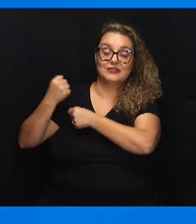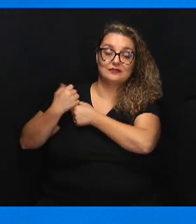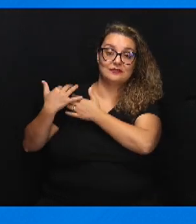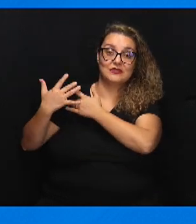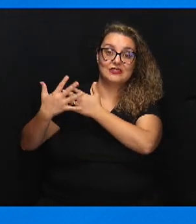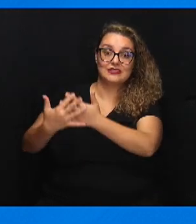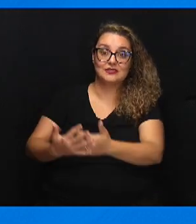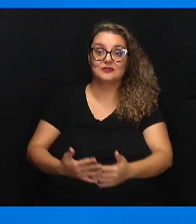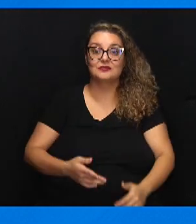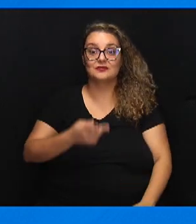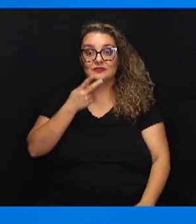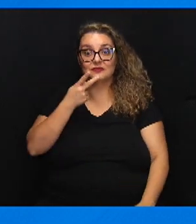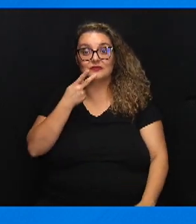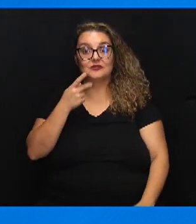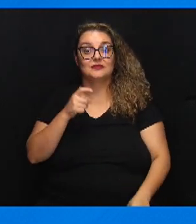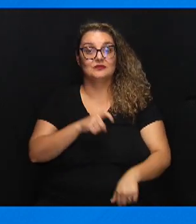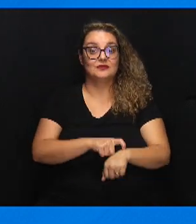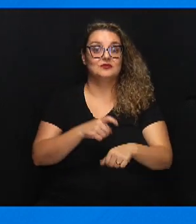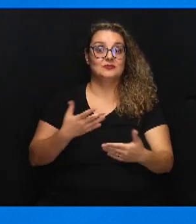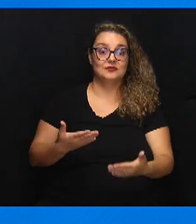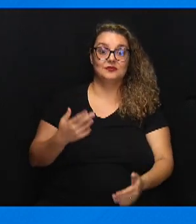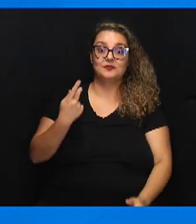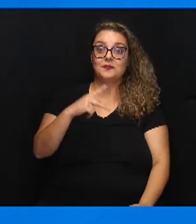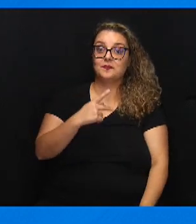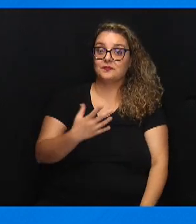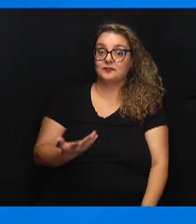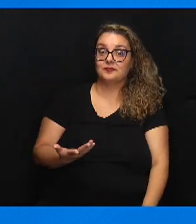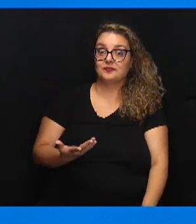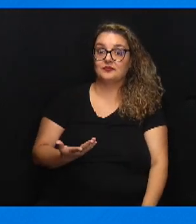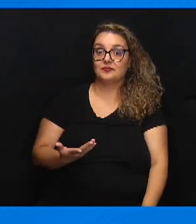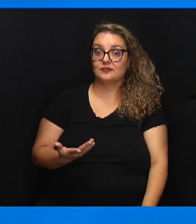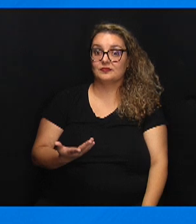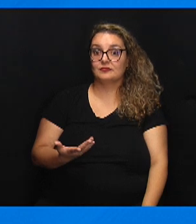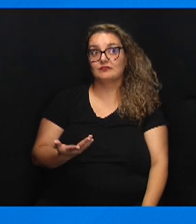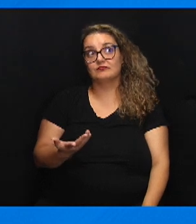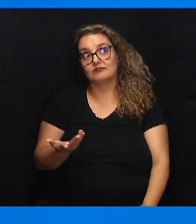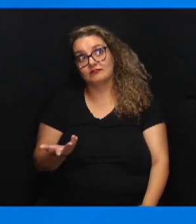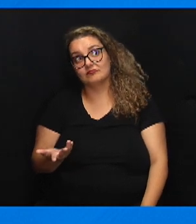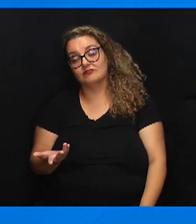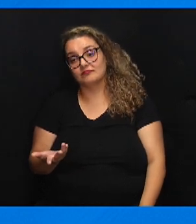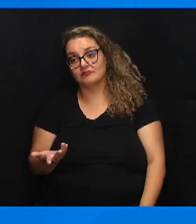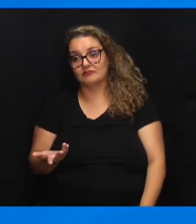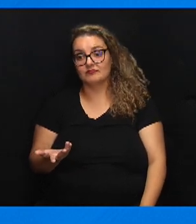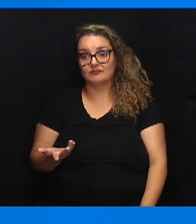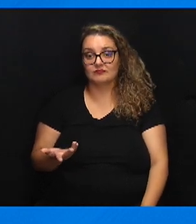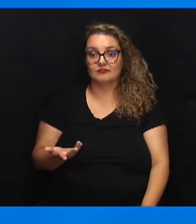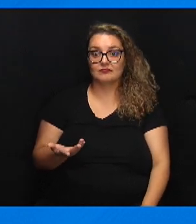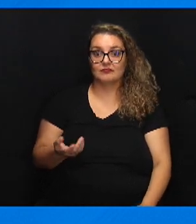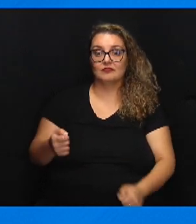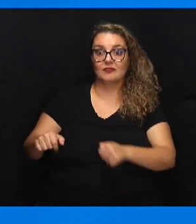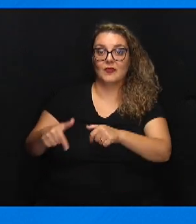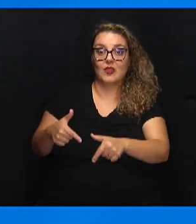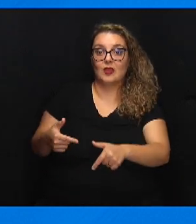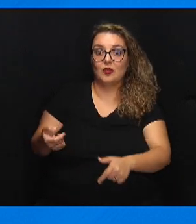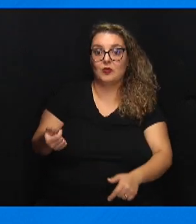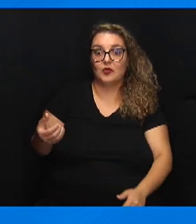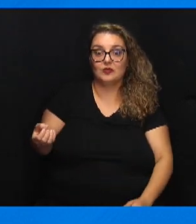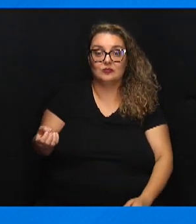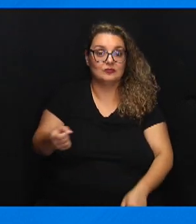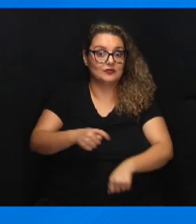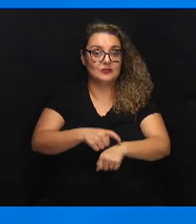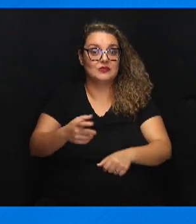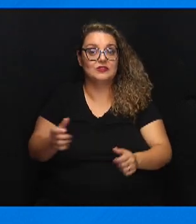estou falando, portanto, de um período em que ele era, vamos dizer assim, recém-formado e que, junto com